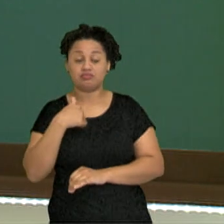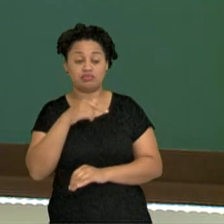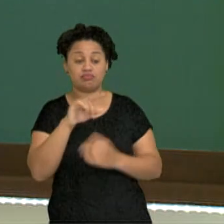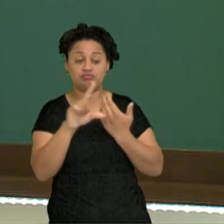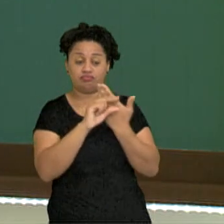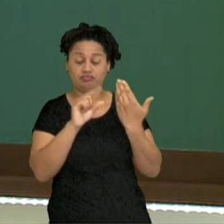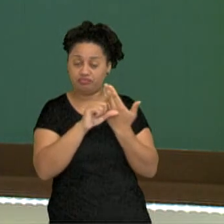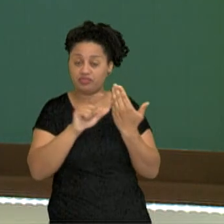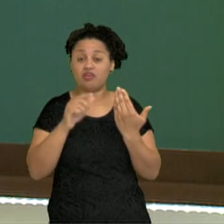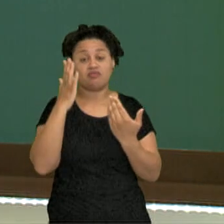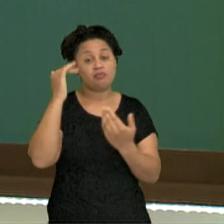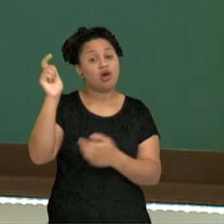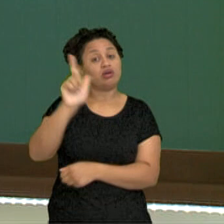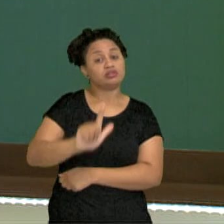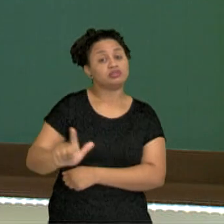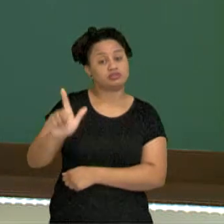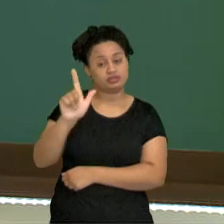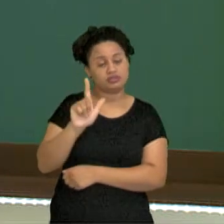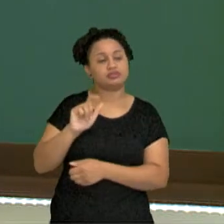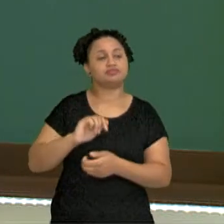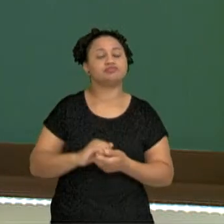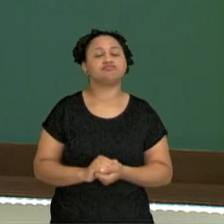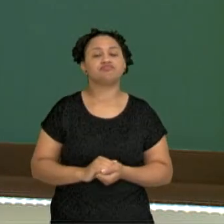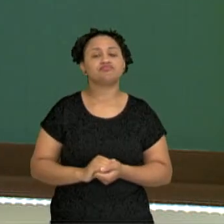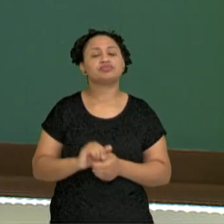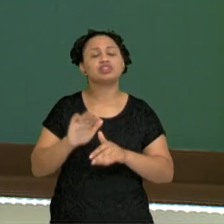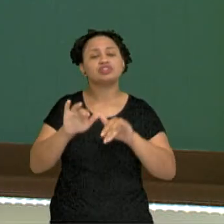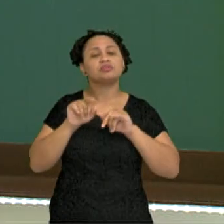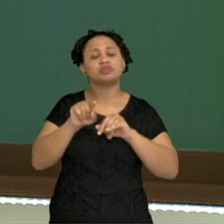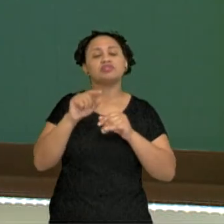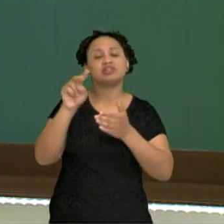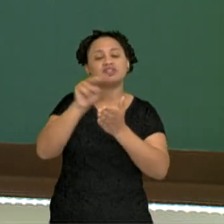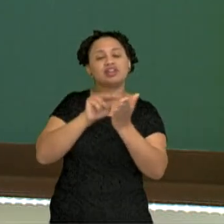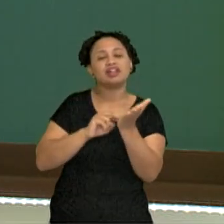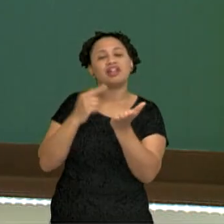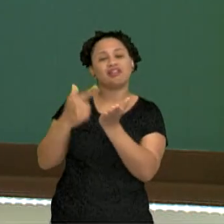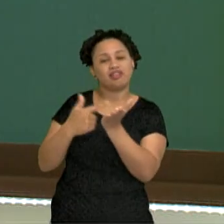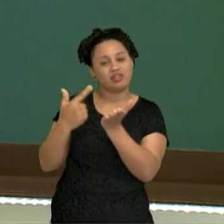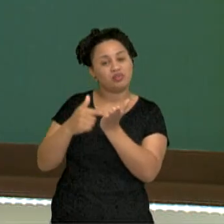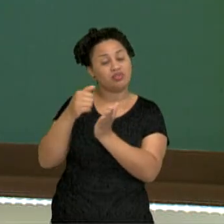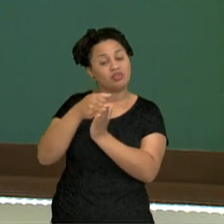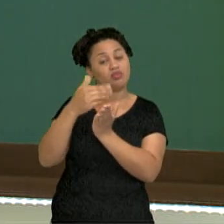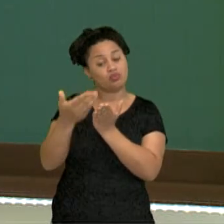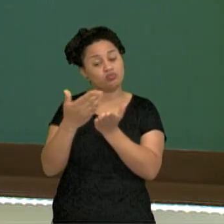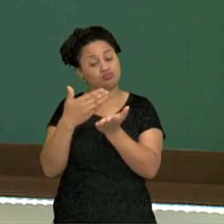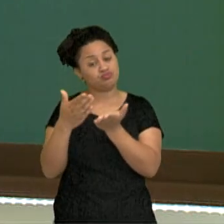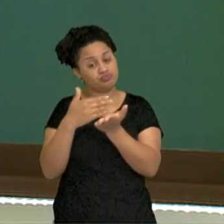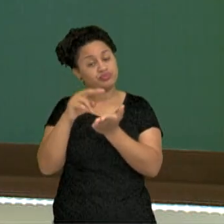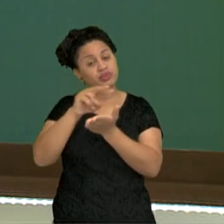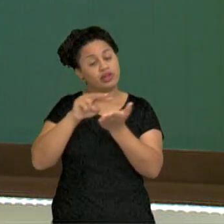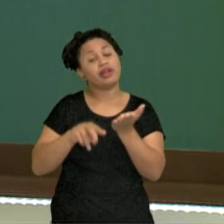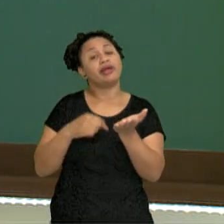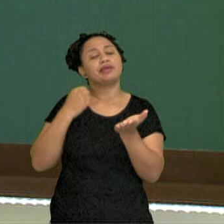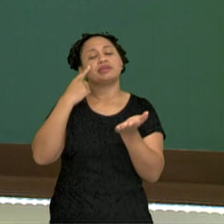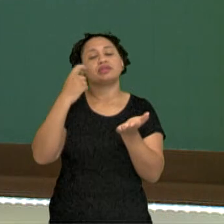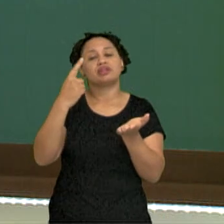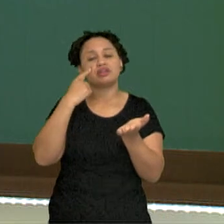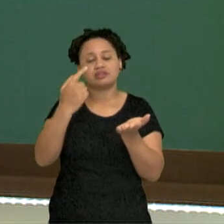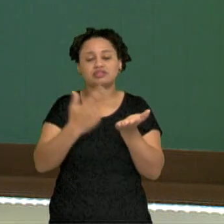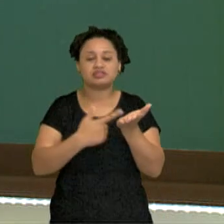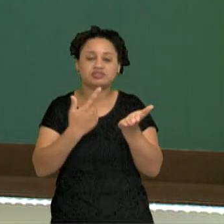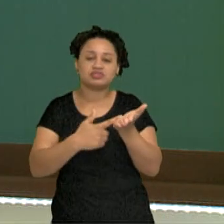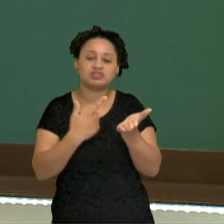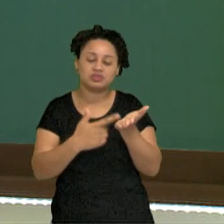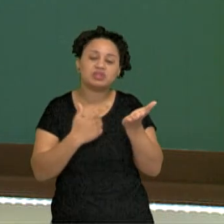da literatura. Convido que você leia ela integralmente, Então, um livro bem interessante para